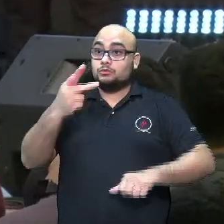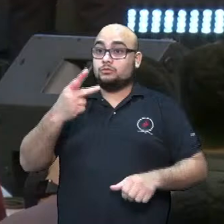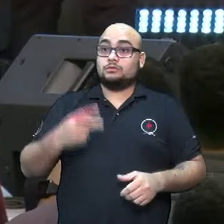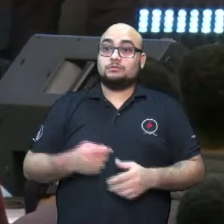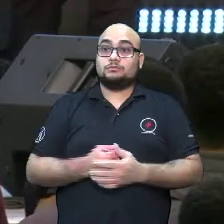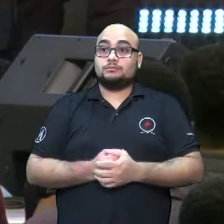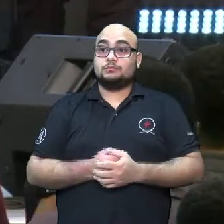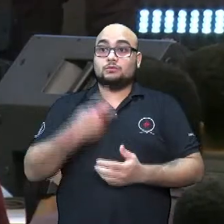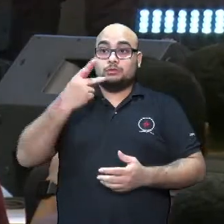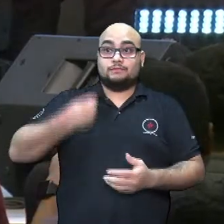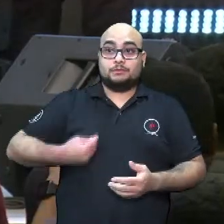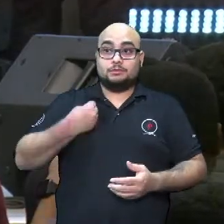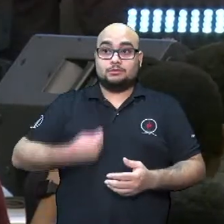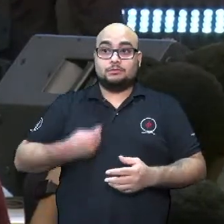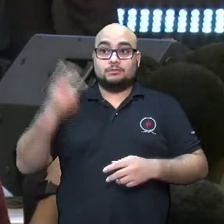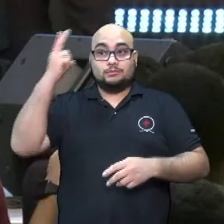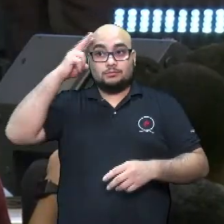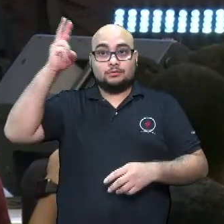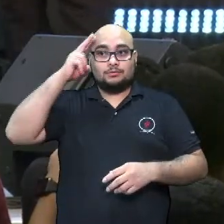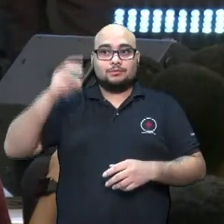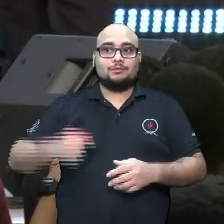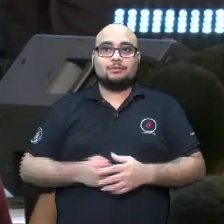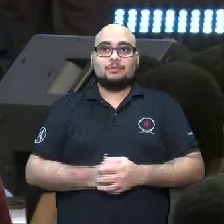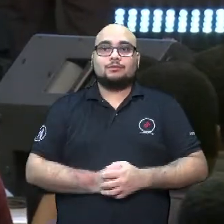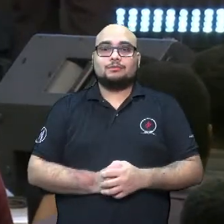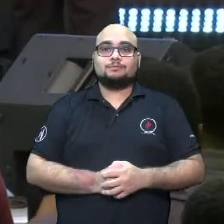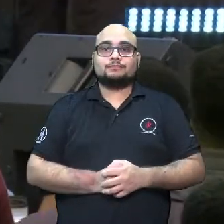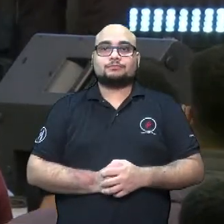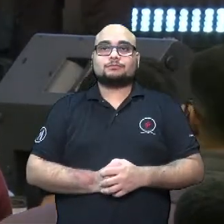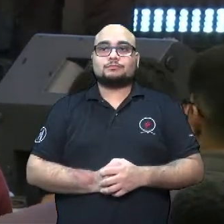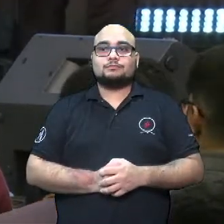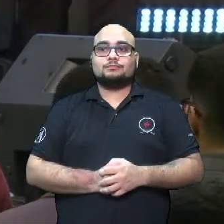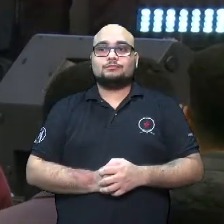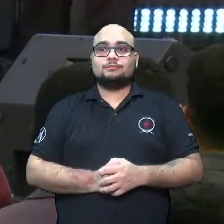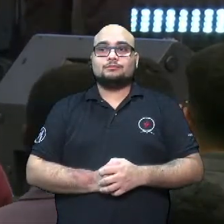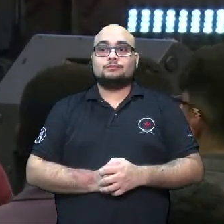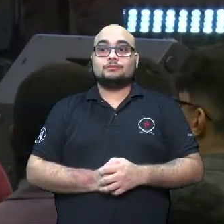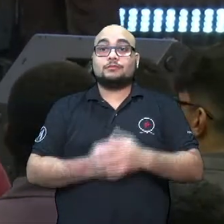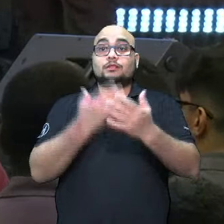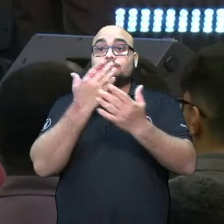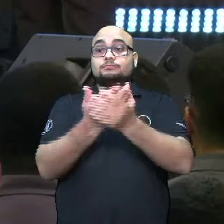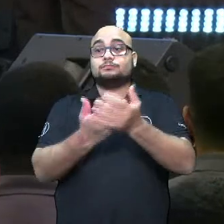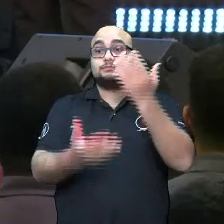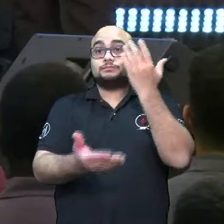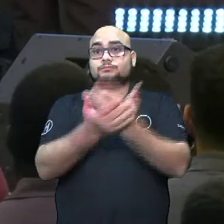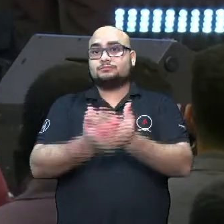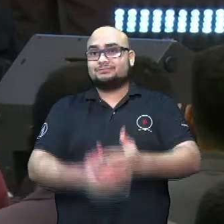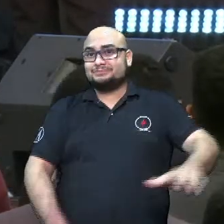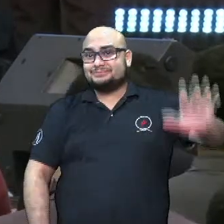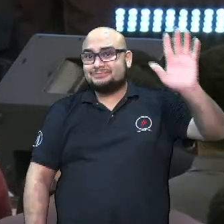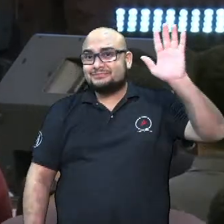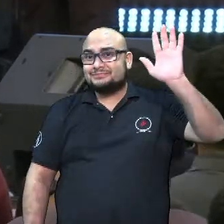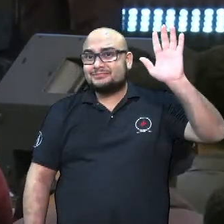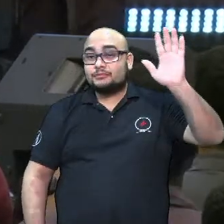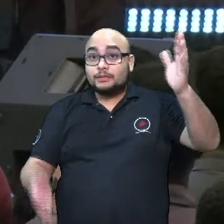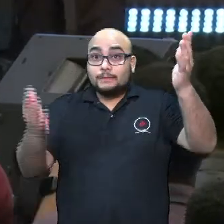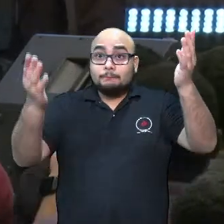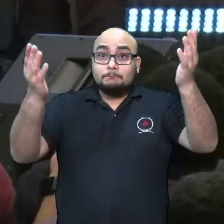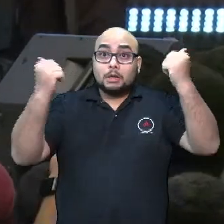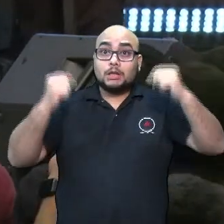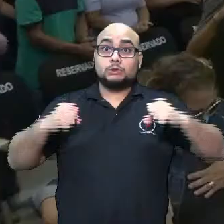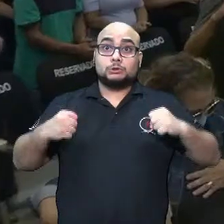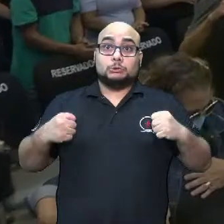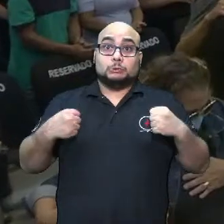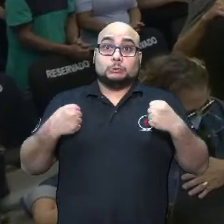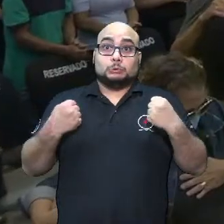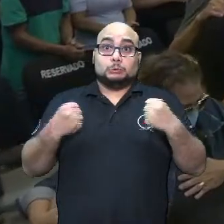cima? Meu coração está me incomodando. Levante a sua mão e desça. Aonde você está? Aí em cima. Cadê? Cadê? Isso, já está aqui embaixo.